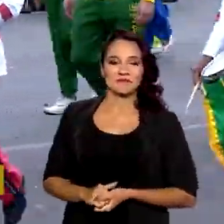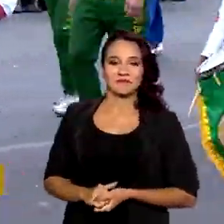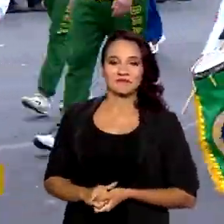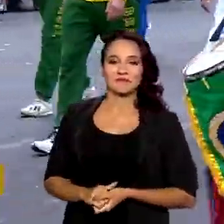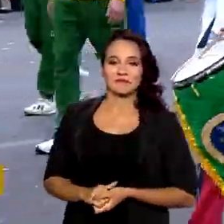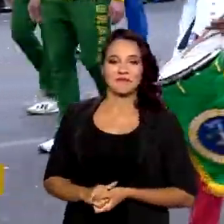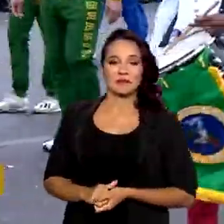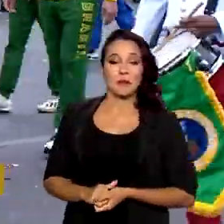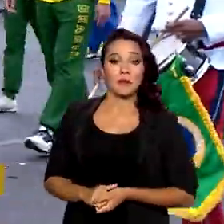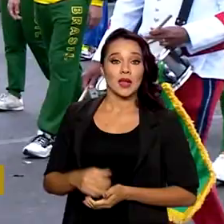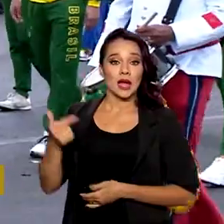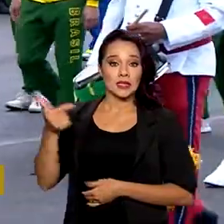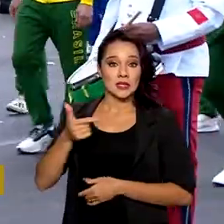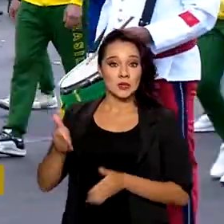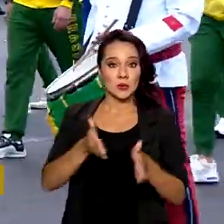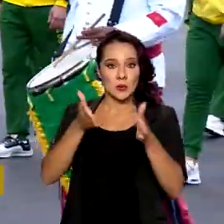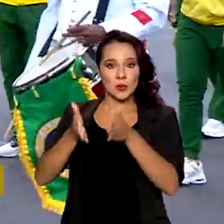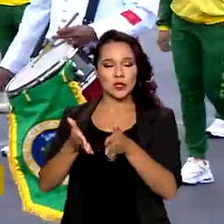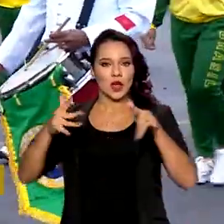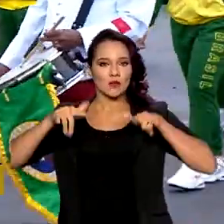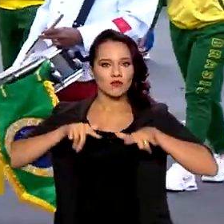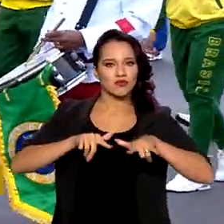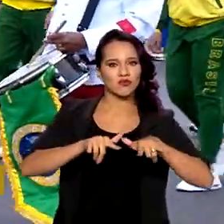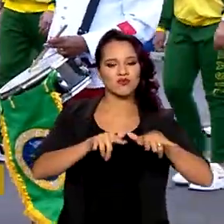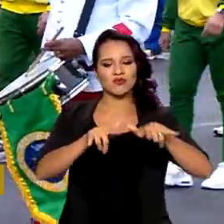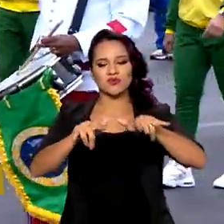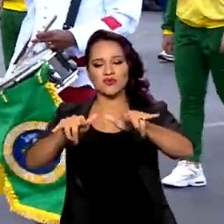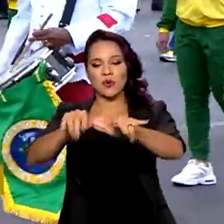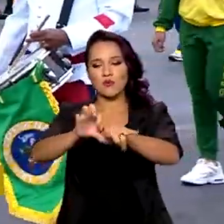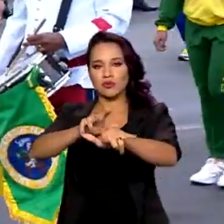Perfeitamente. É a segunda passagem da Esquadrilha da Fumaça.